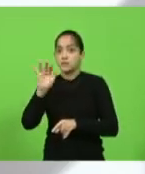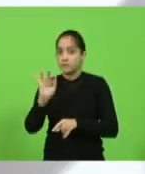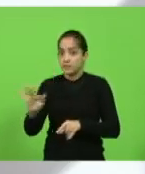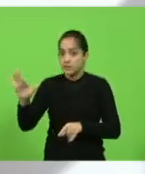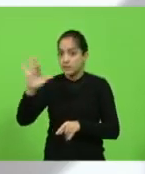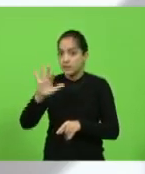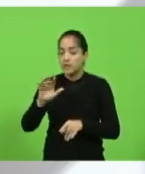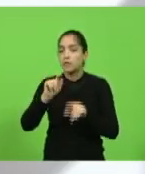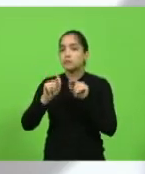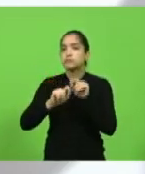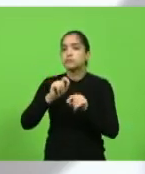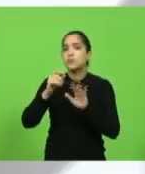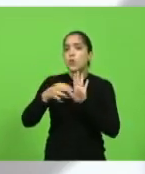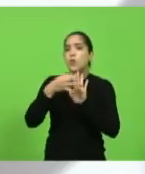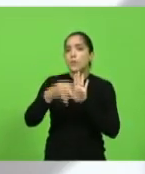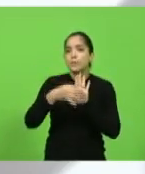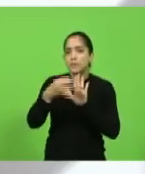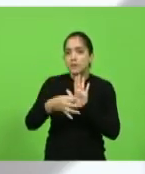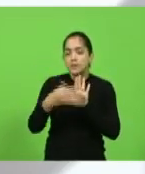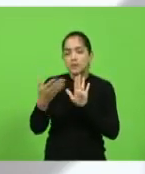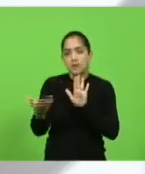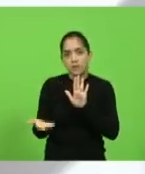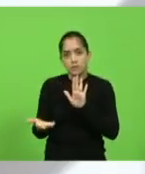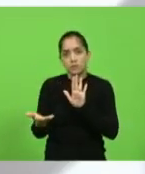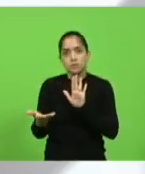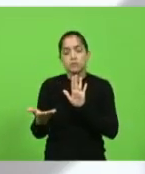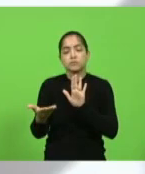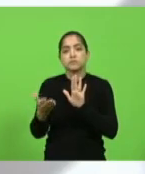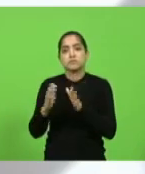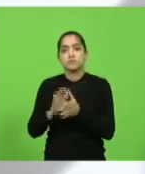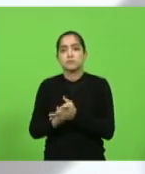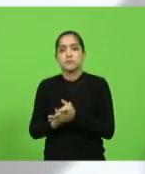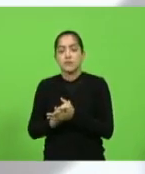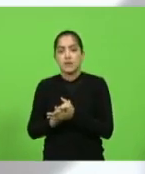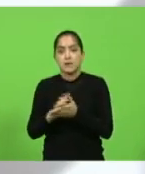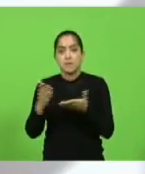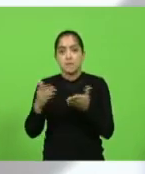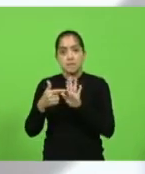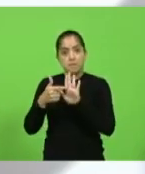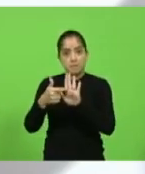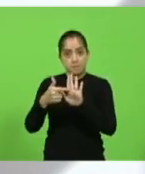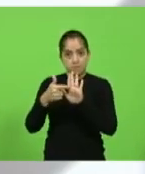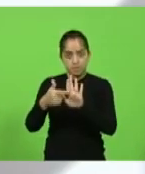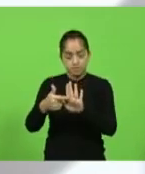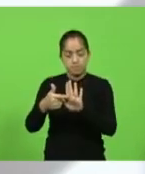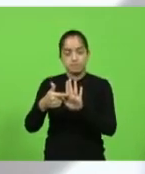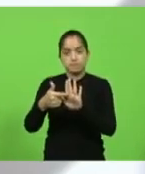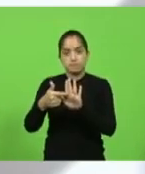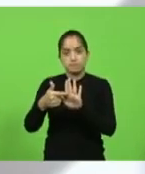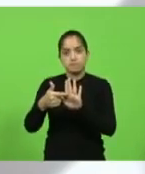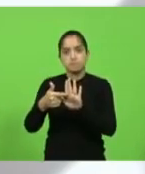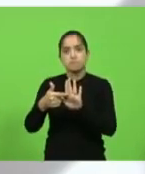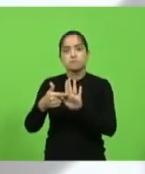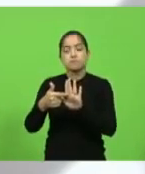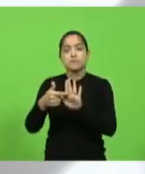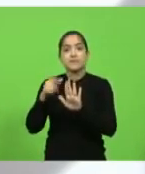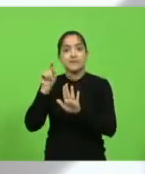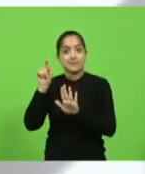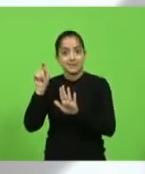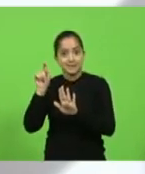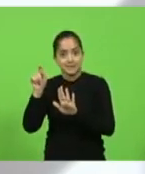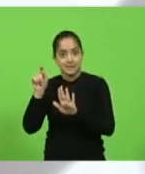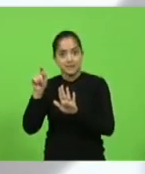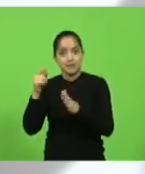de opinio delicti, isto é, a impressão que possuem os iminentes subscritores daquelas peças,